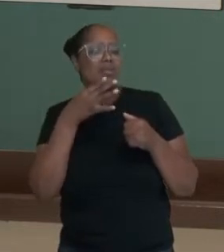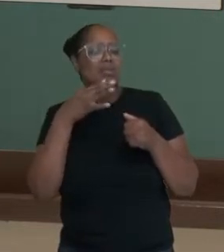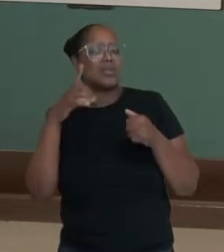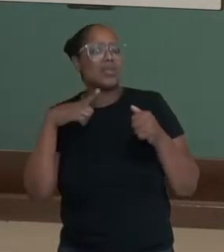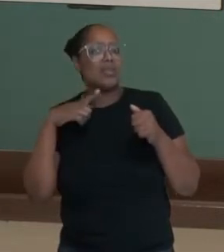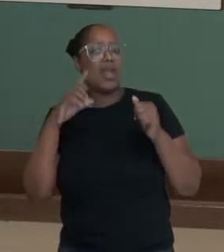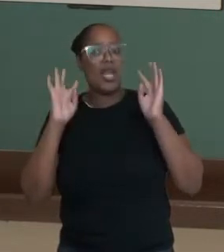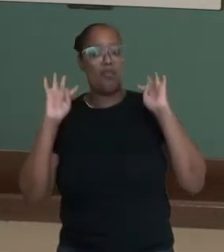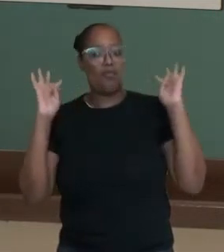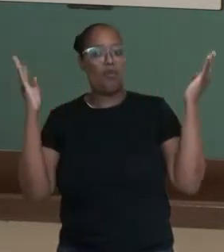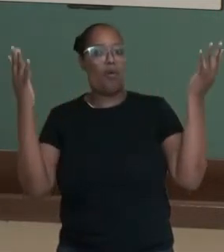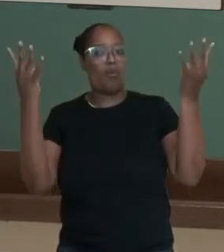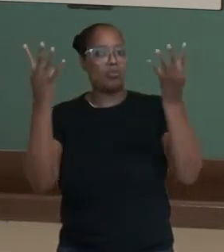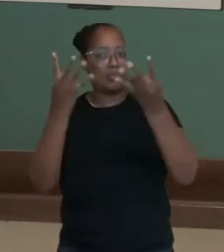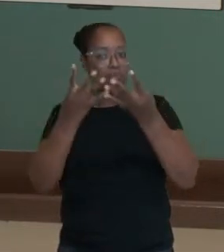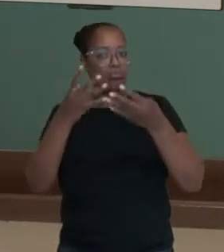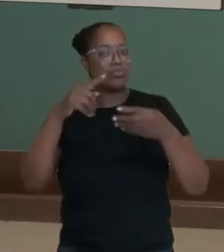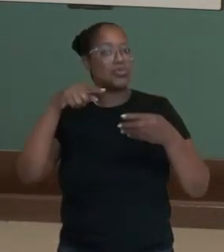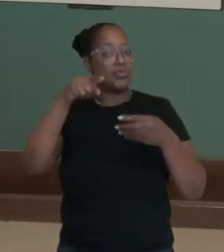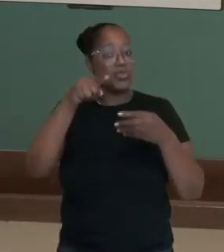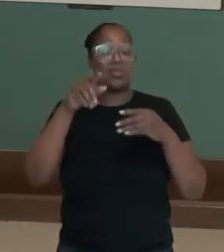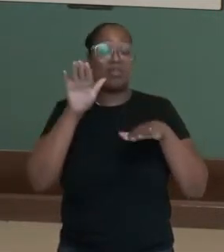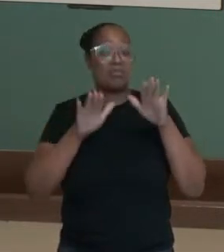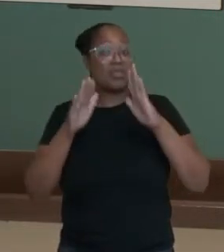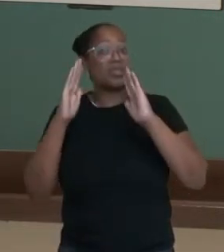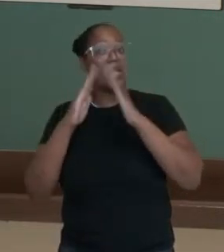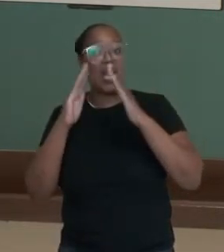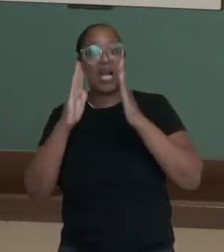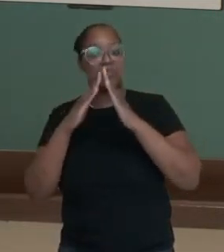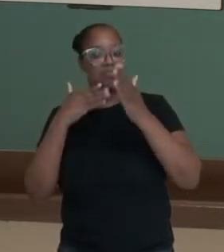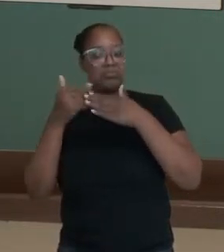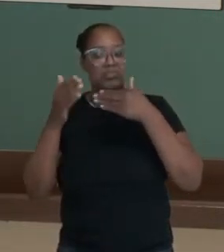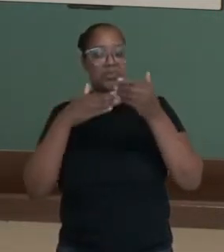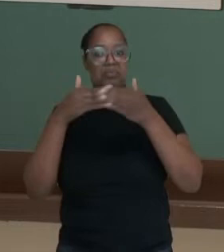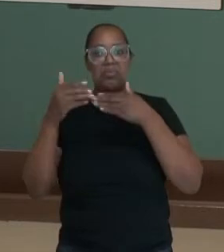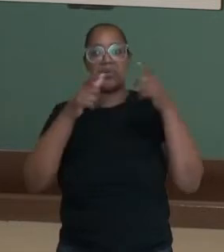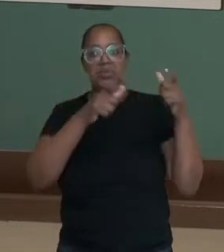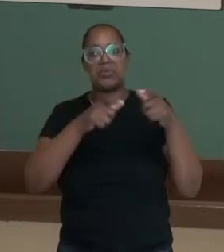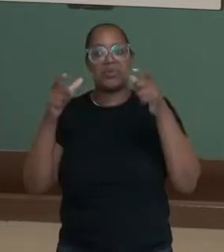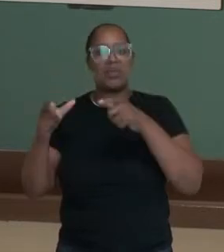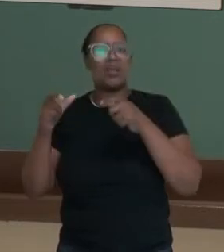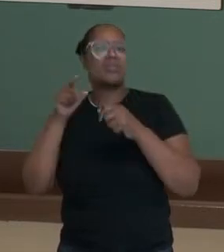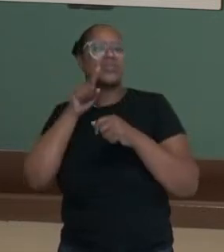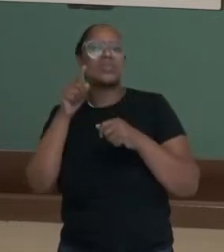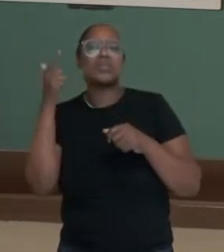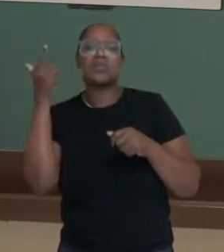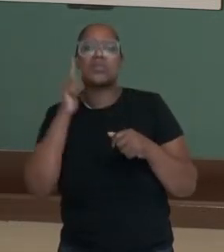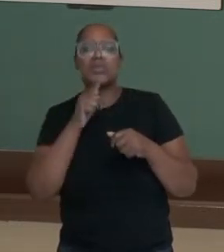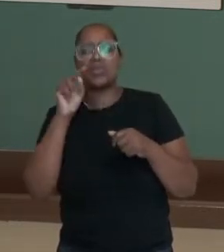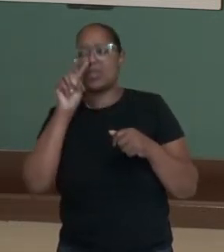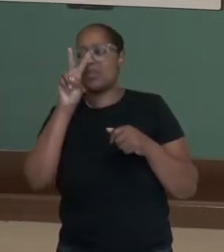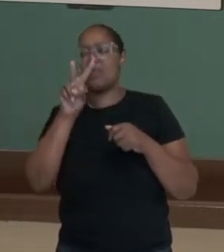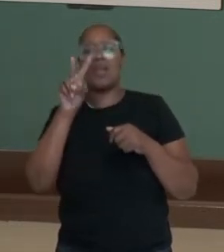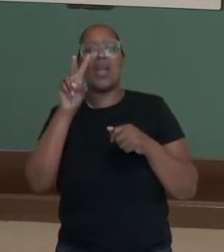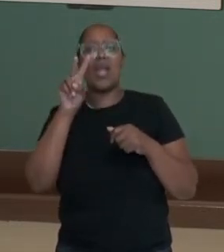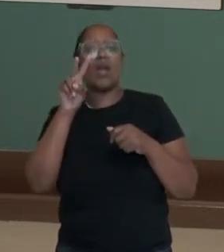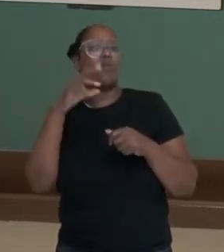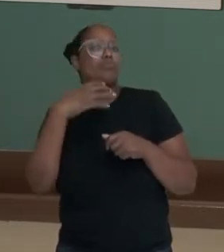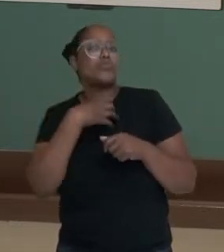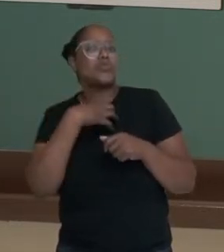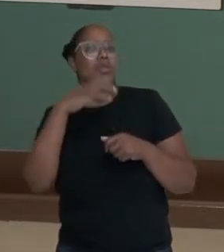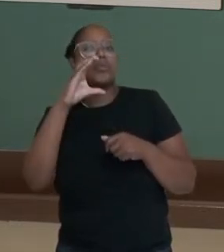de vocês, seja vocês estando em casa, estando em qualquer lugar, que vocês conseguem ver a forma cilíndrica?